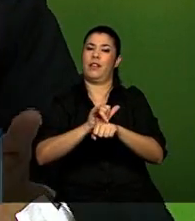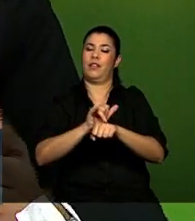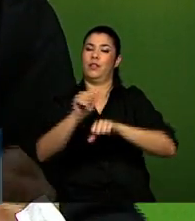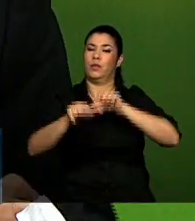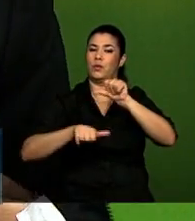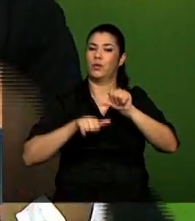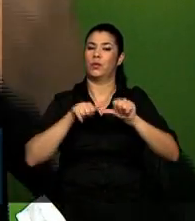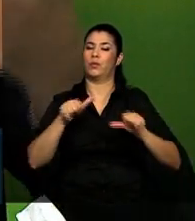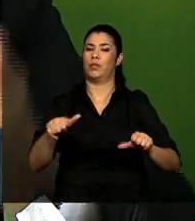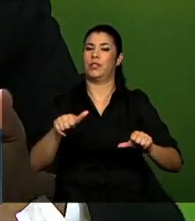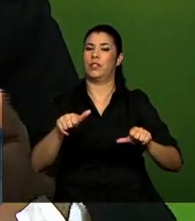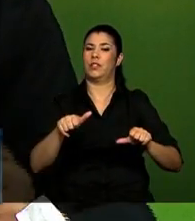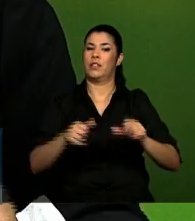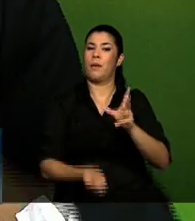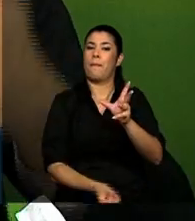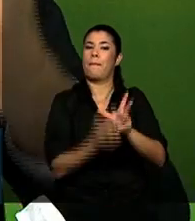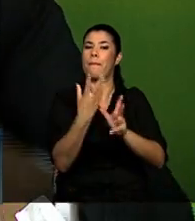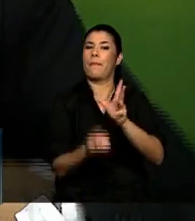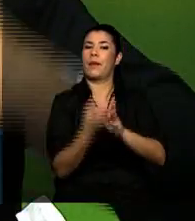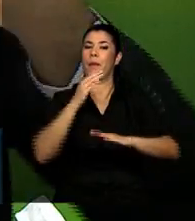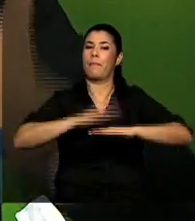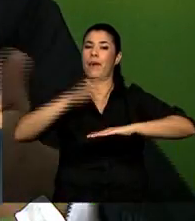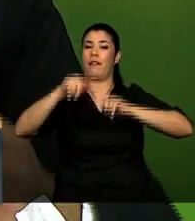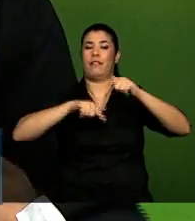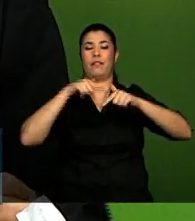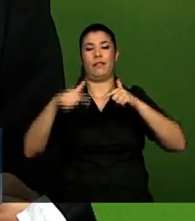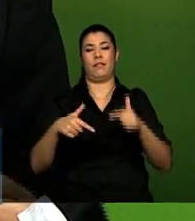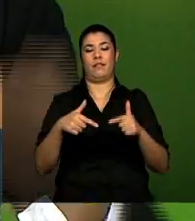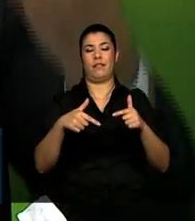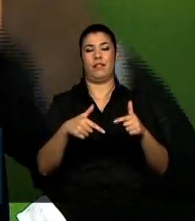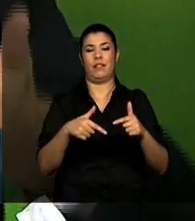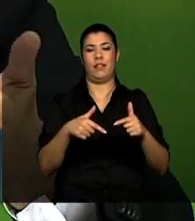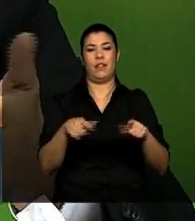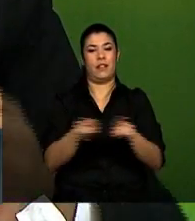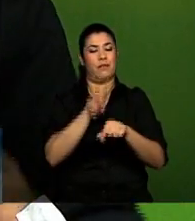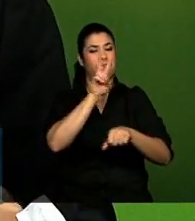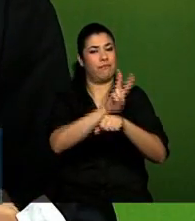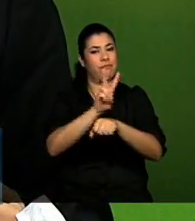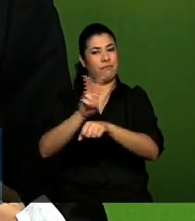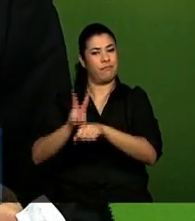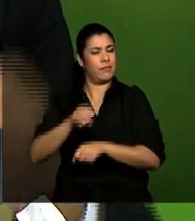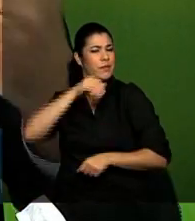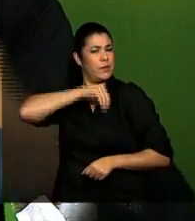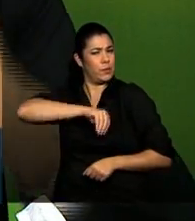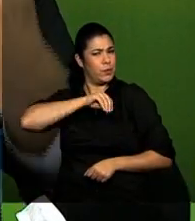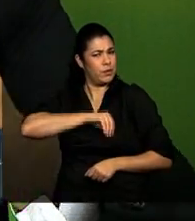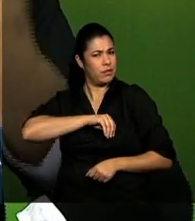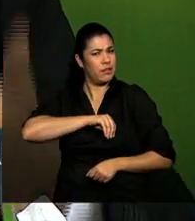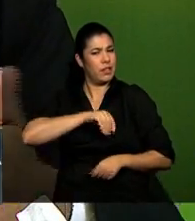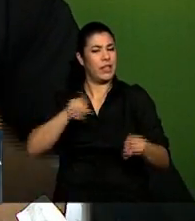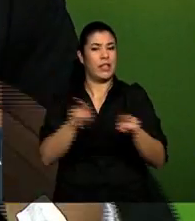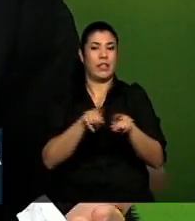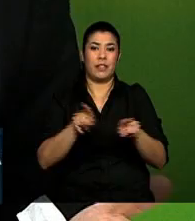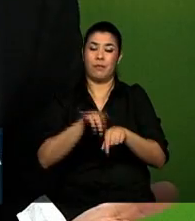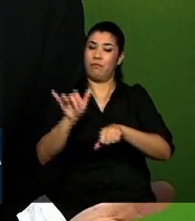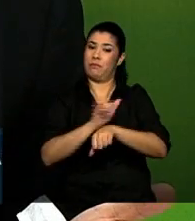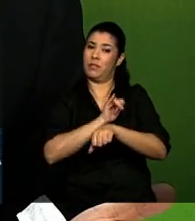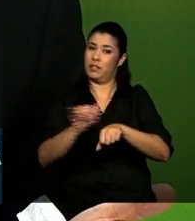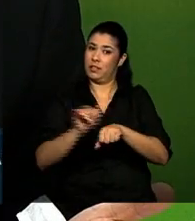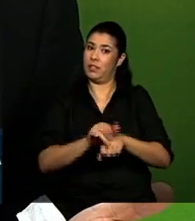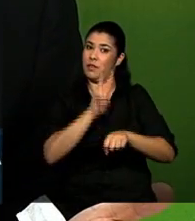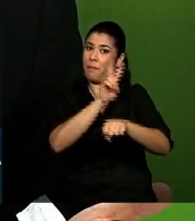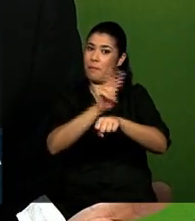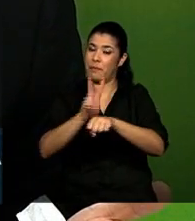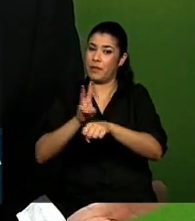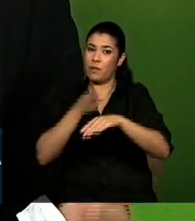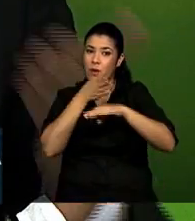estratégia de geração de emprego fazem parte de uma estratégia de preservação de salários e fazem parte de uma estratégia de preservação